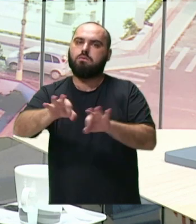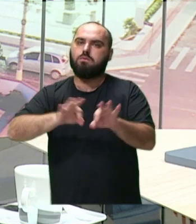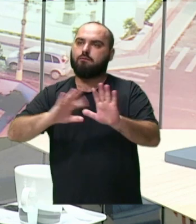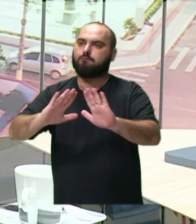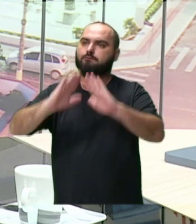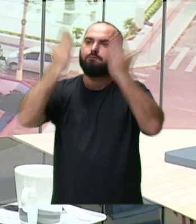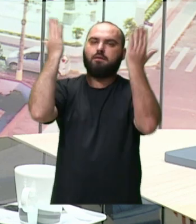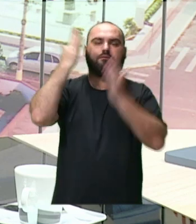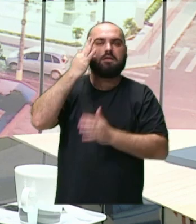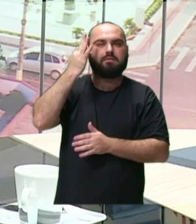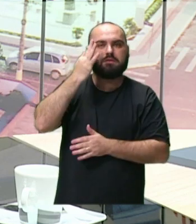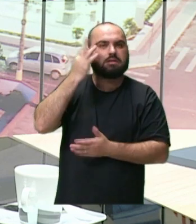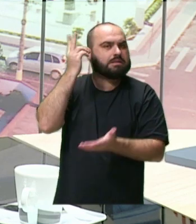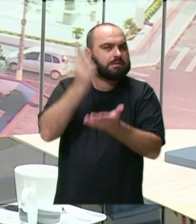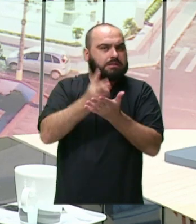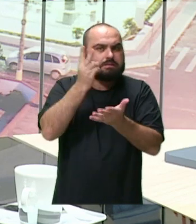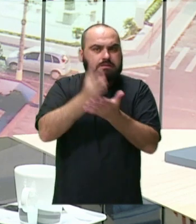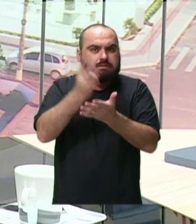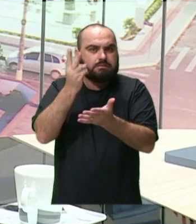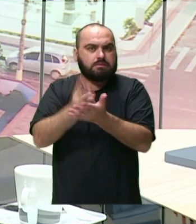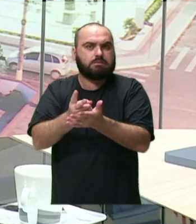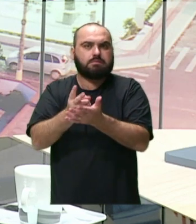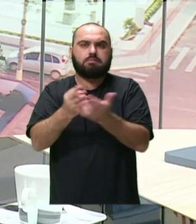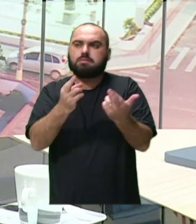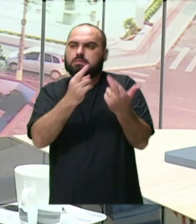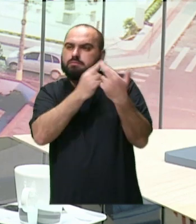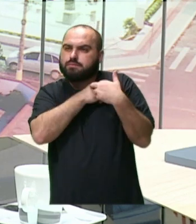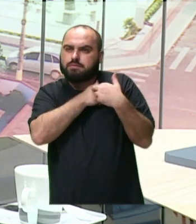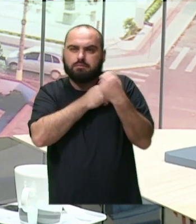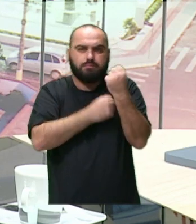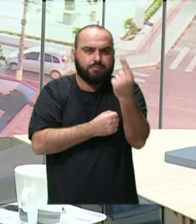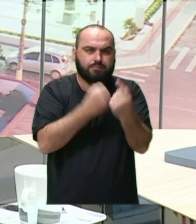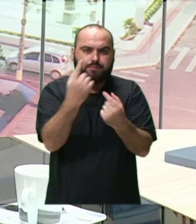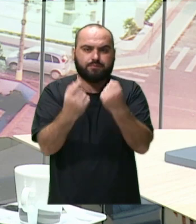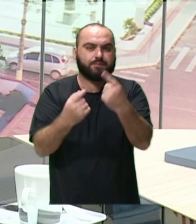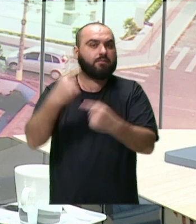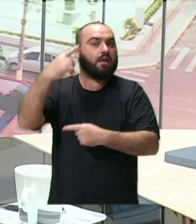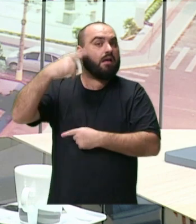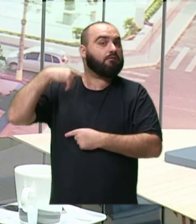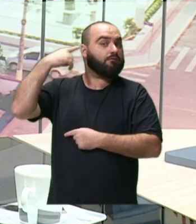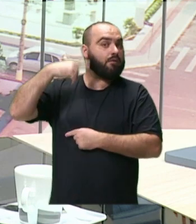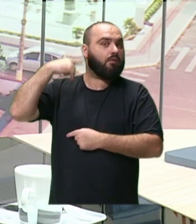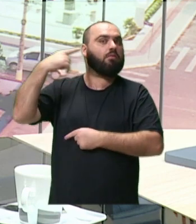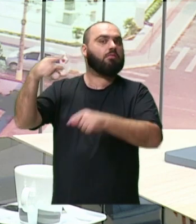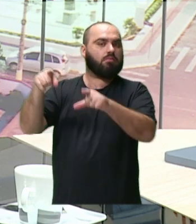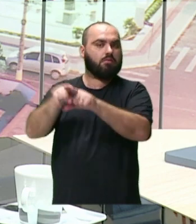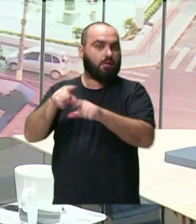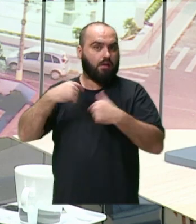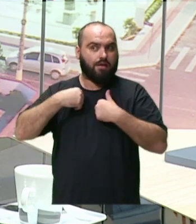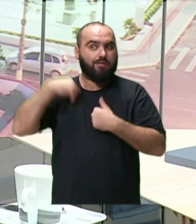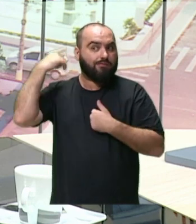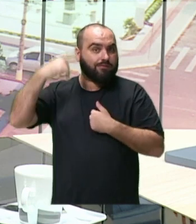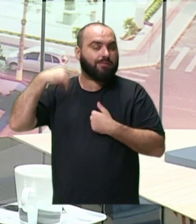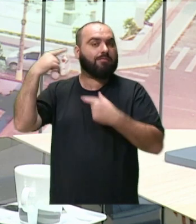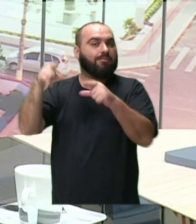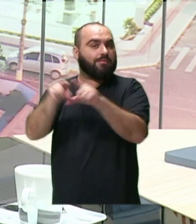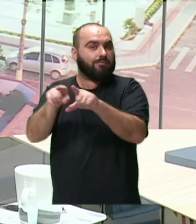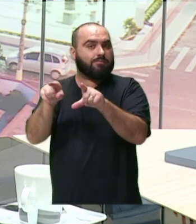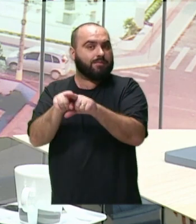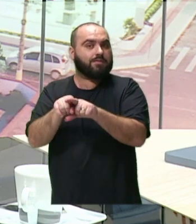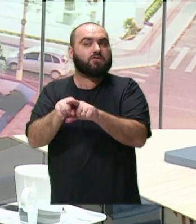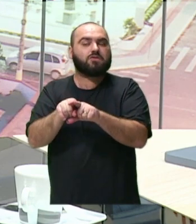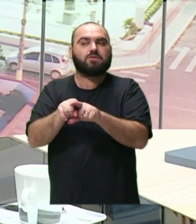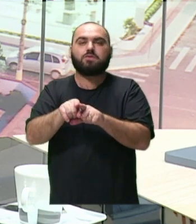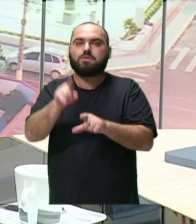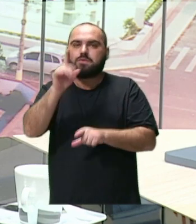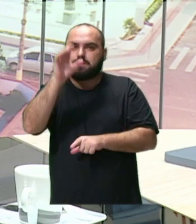eventos da faculdade, sempre estava à frente de alguma pauta e a advocacia também. Eu sou advogada, né? Então, a advocacia, o